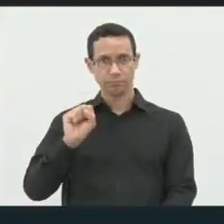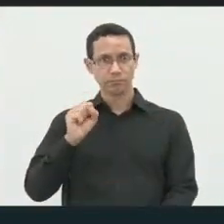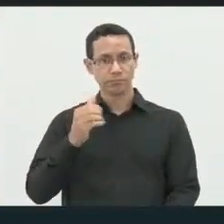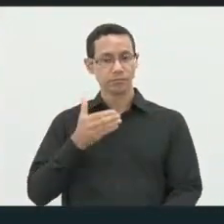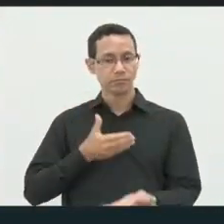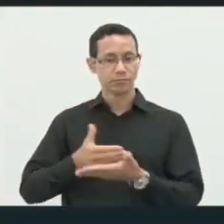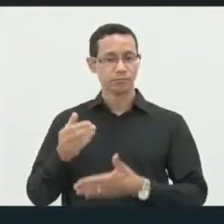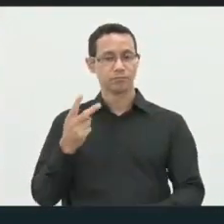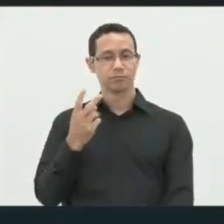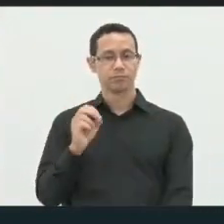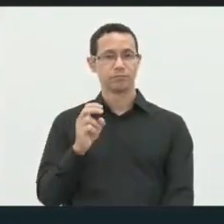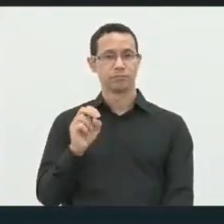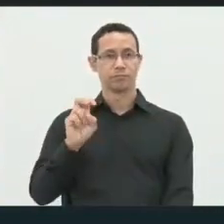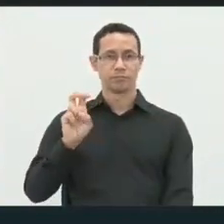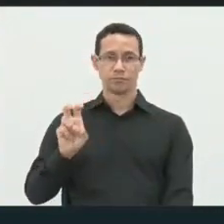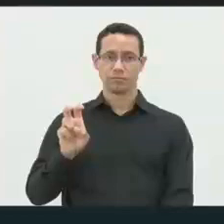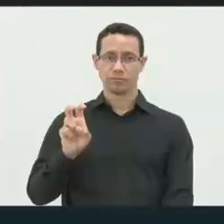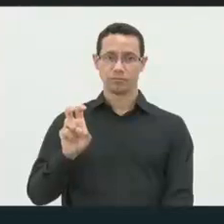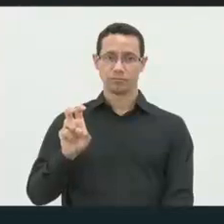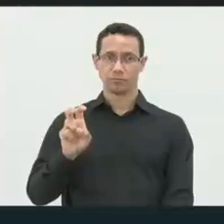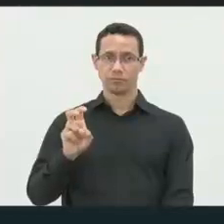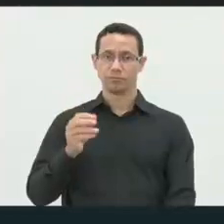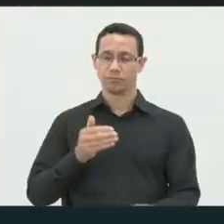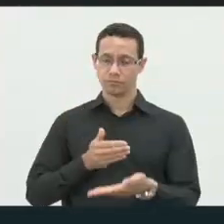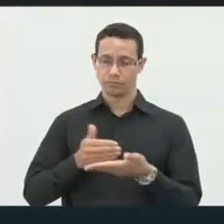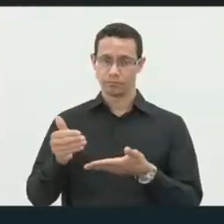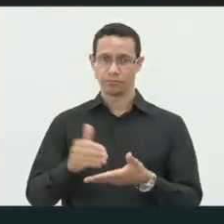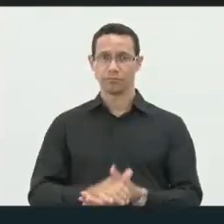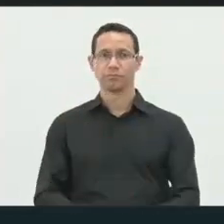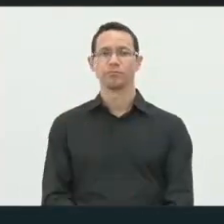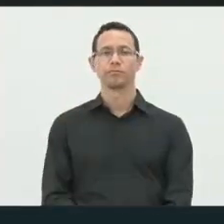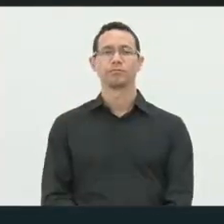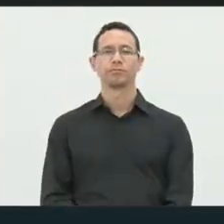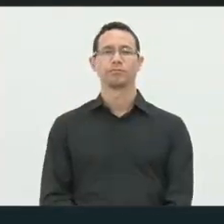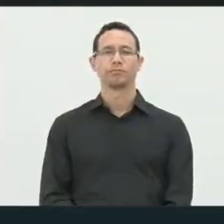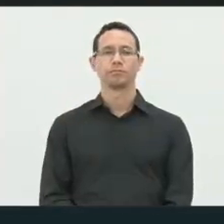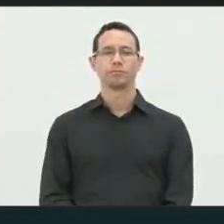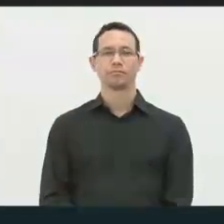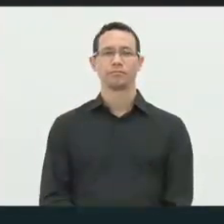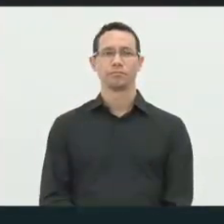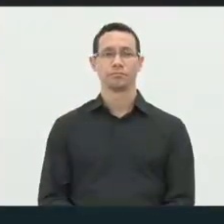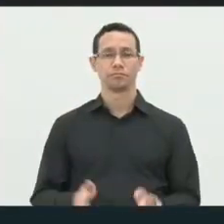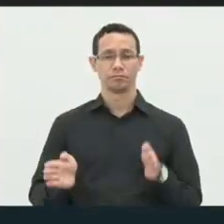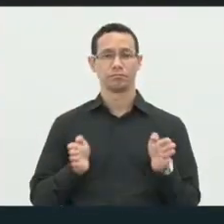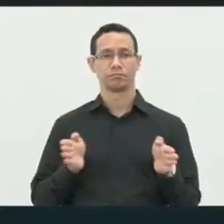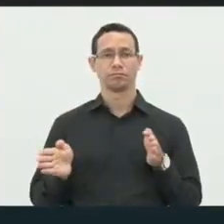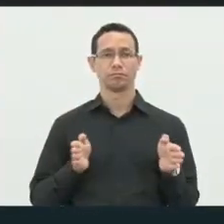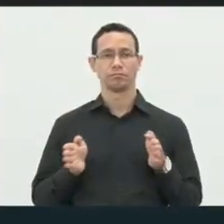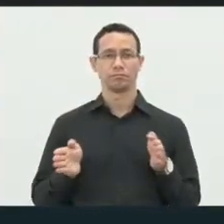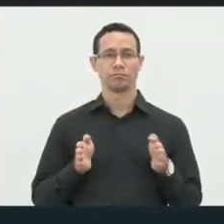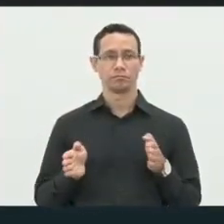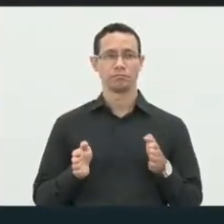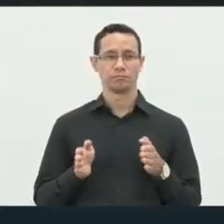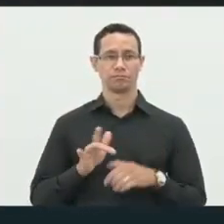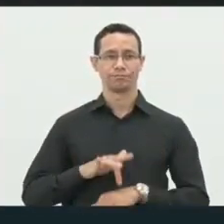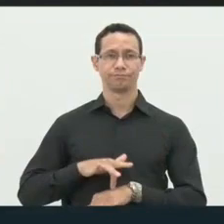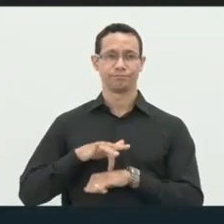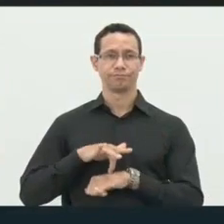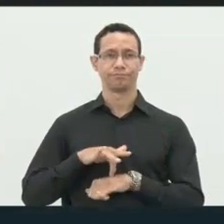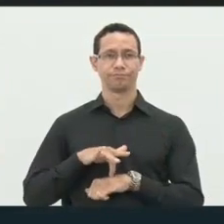no ano 2005 primeiro a sensibilidade dessa unidade é um absurdo